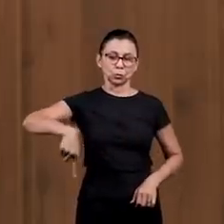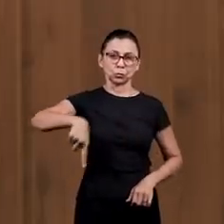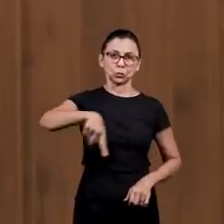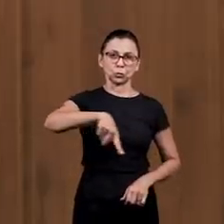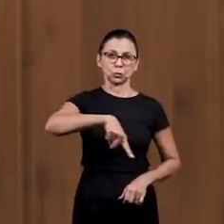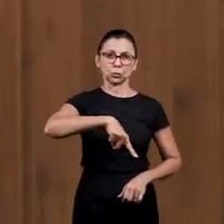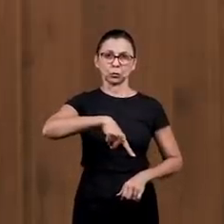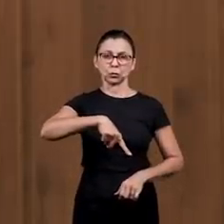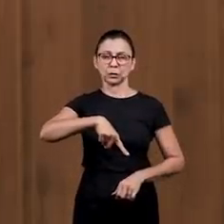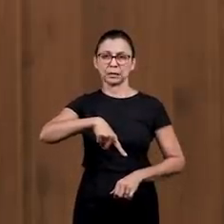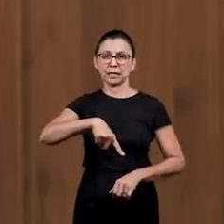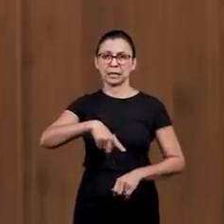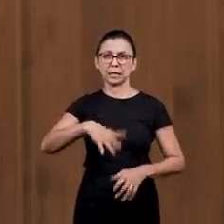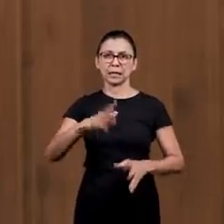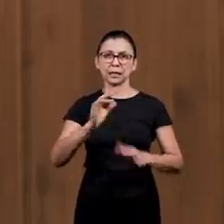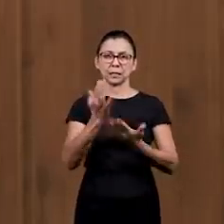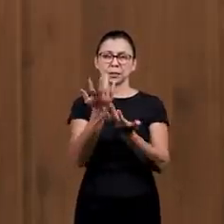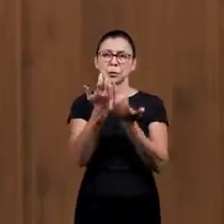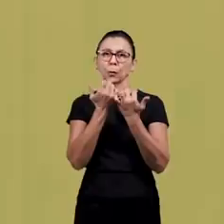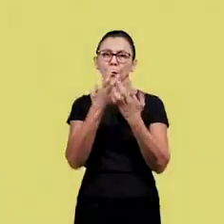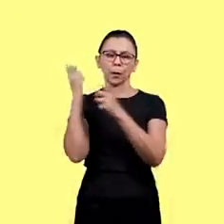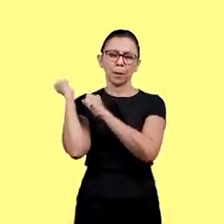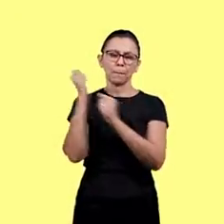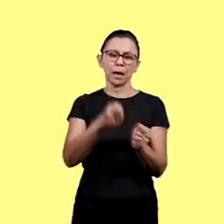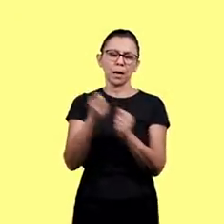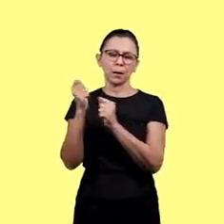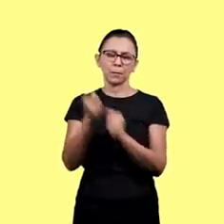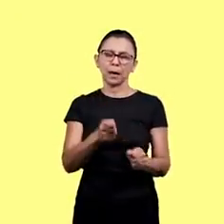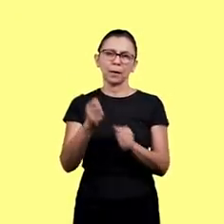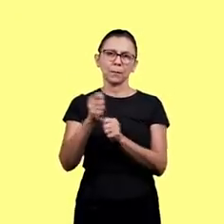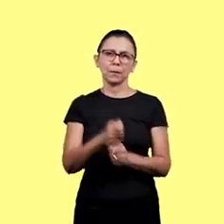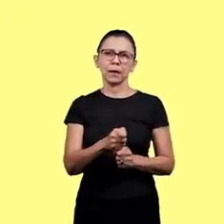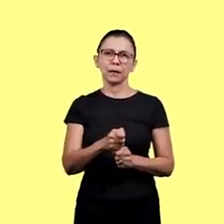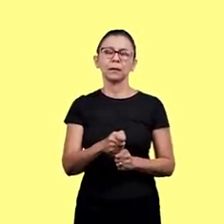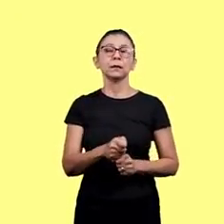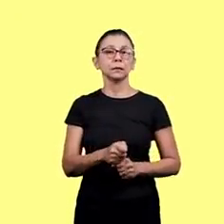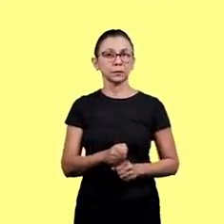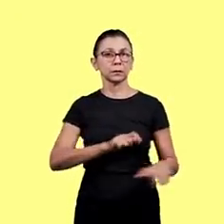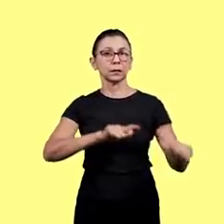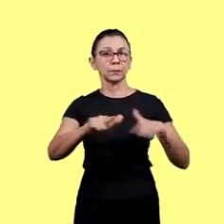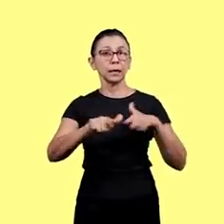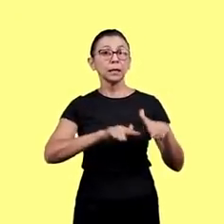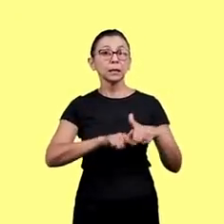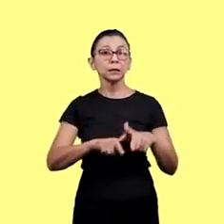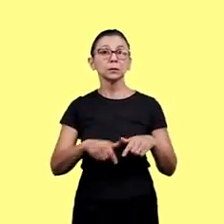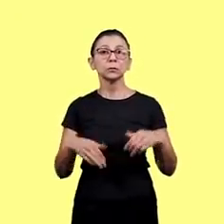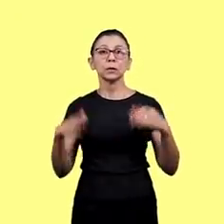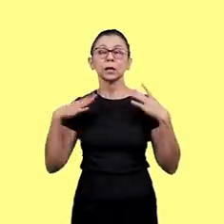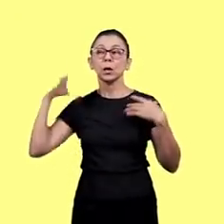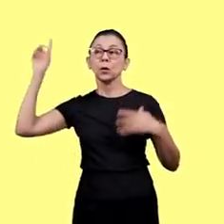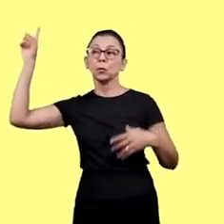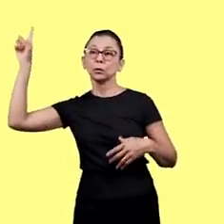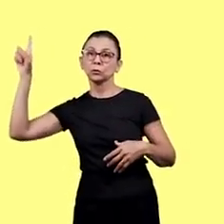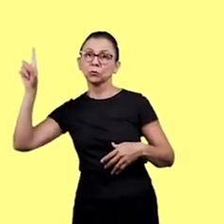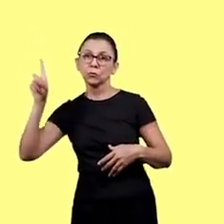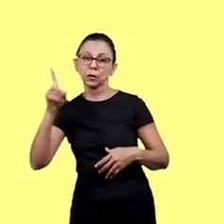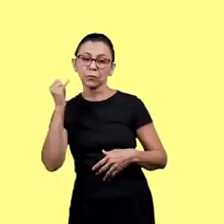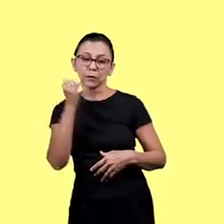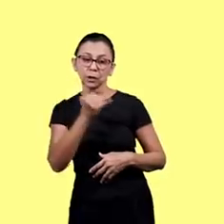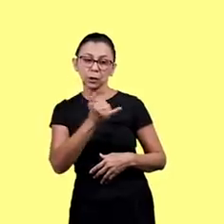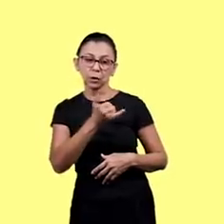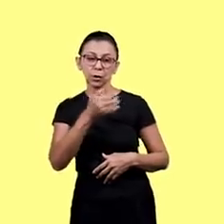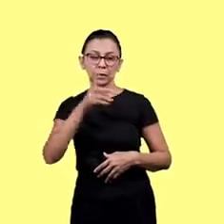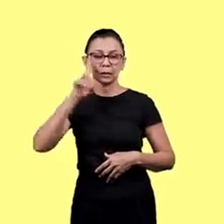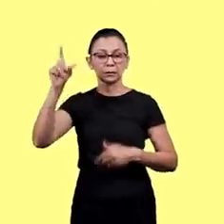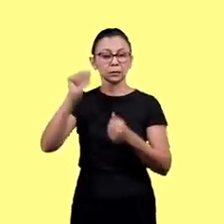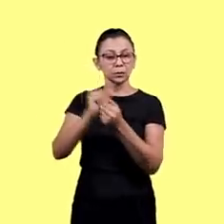O Senhor é contigo, varão valoroso. Que bênção, né? Vimos a respeito do valor de Gideão,